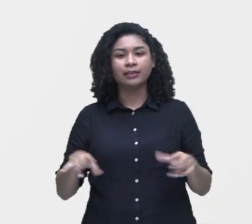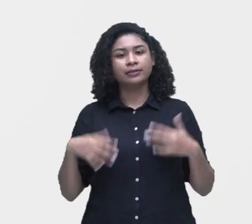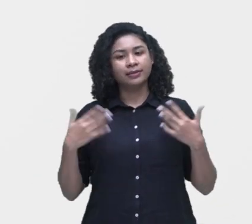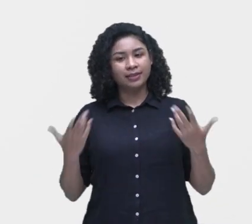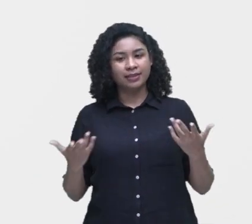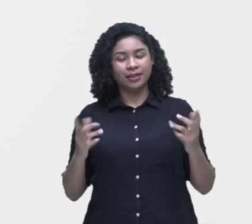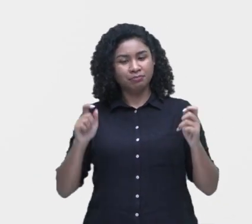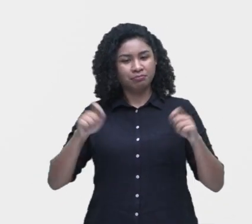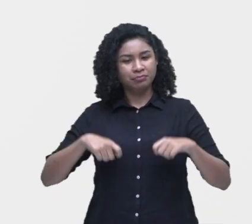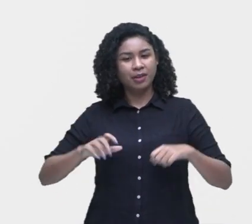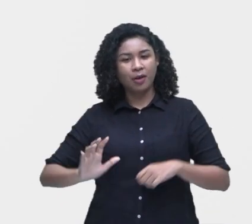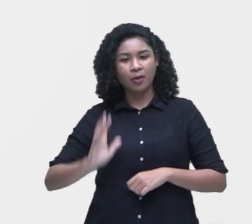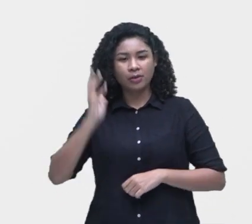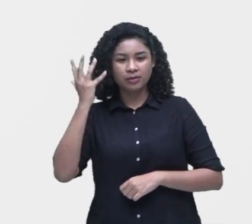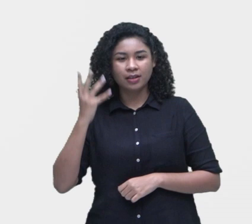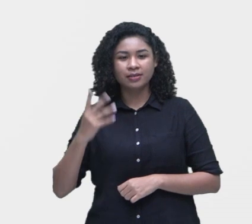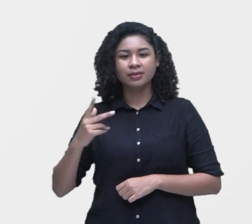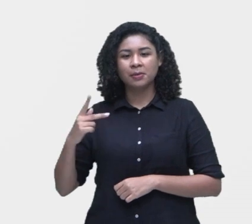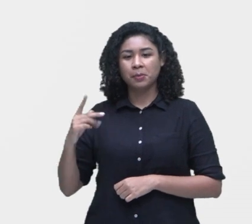aqui o fenômeno da